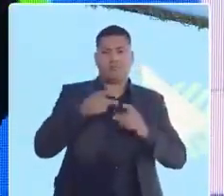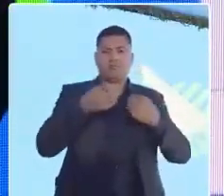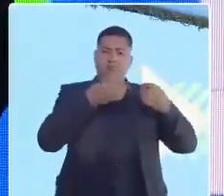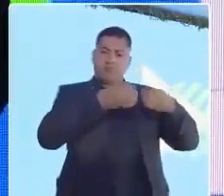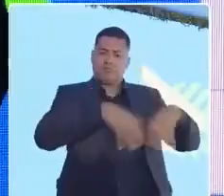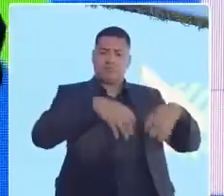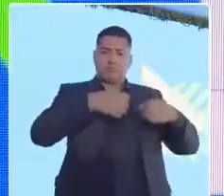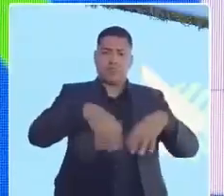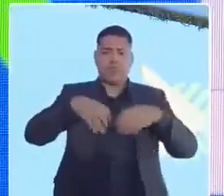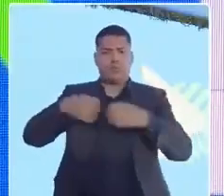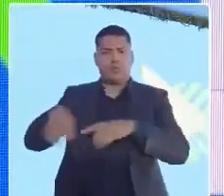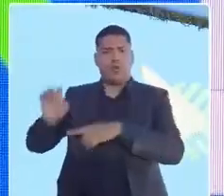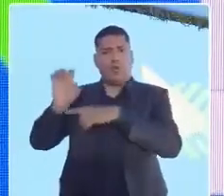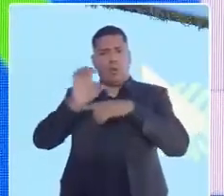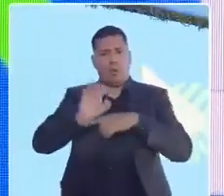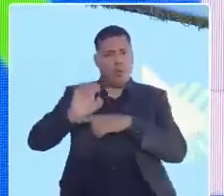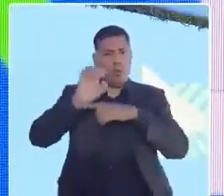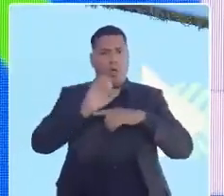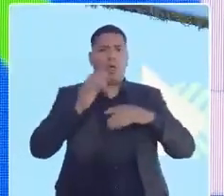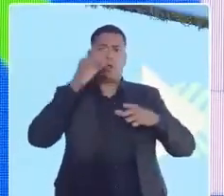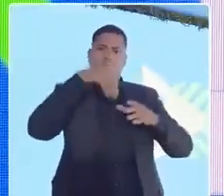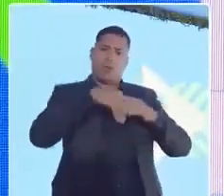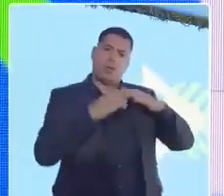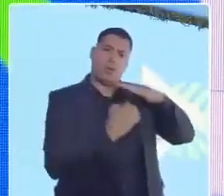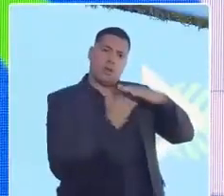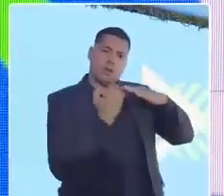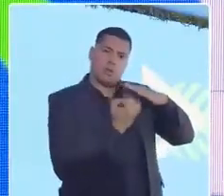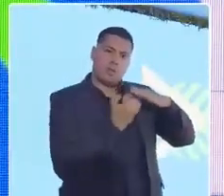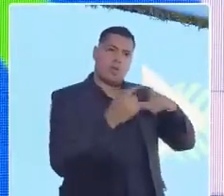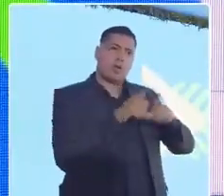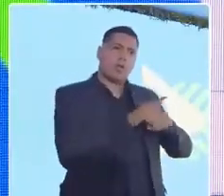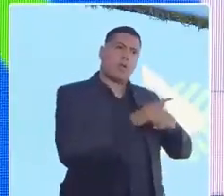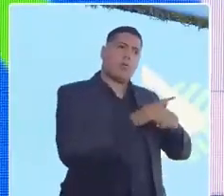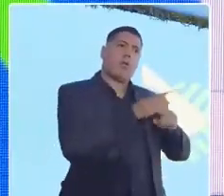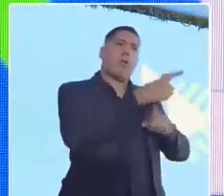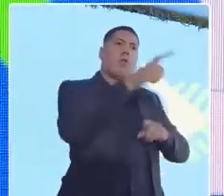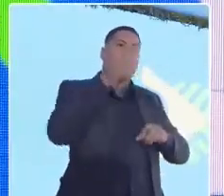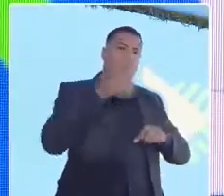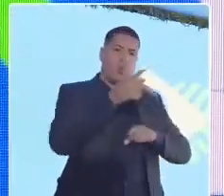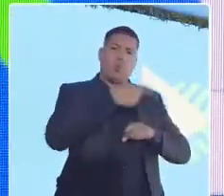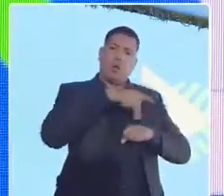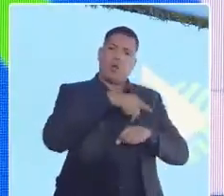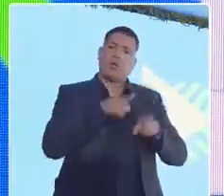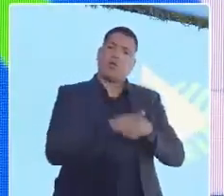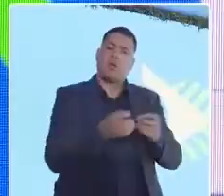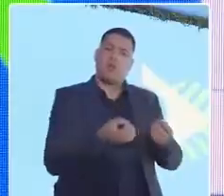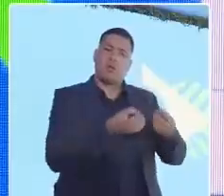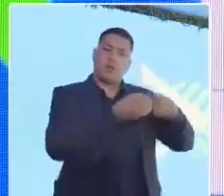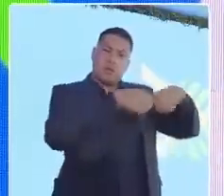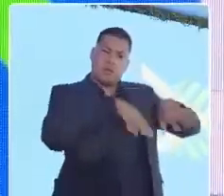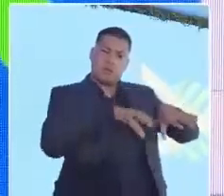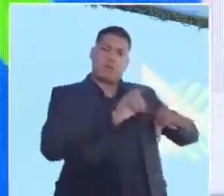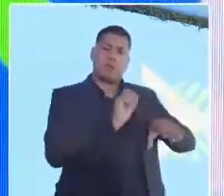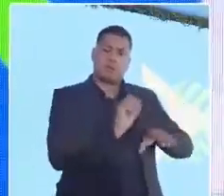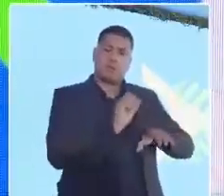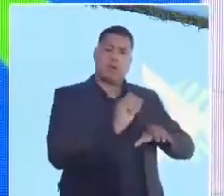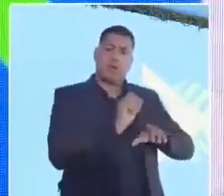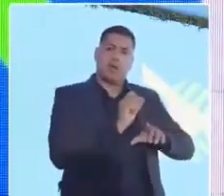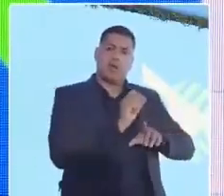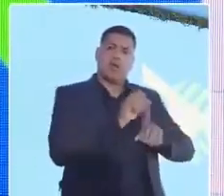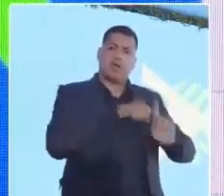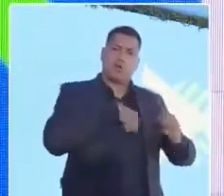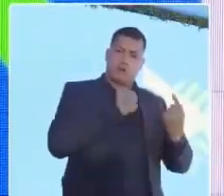cada um das empresas em cada um dos países e o seu Impacto socioeconômico mesmo assim na visão do BID